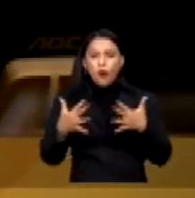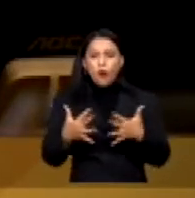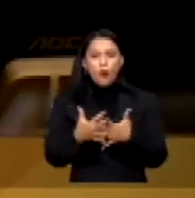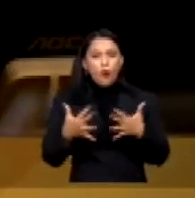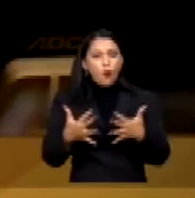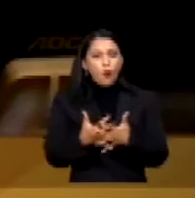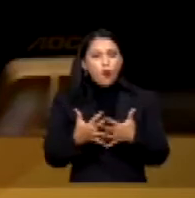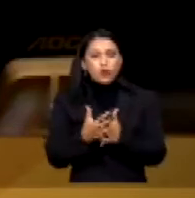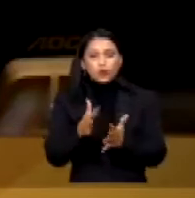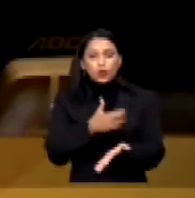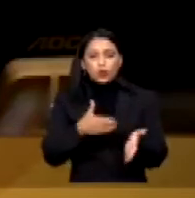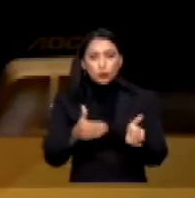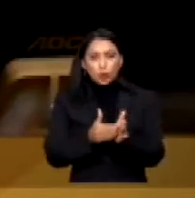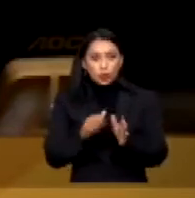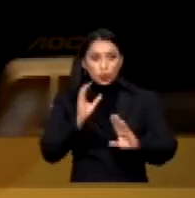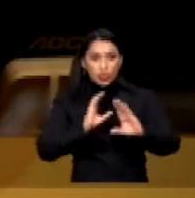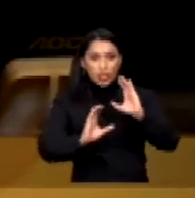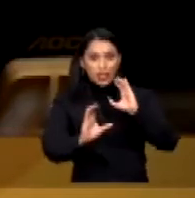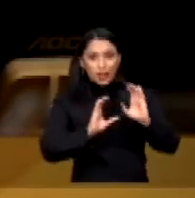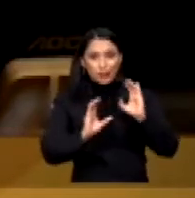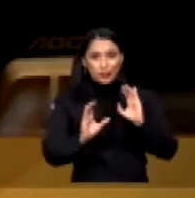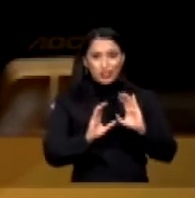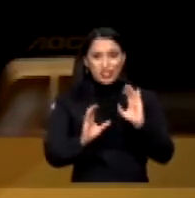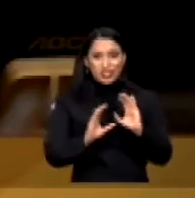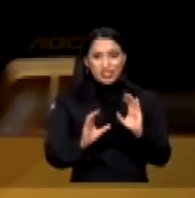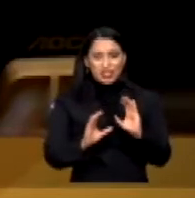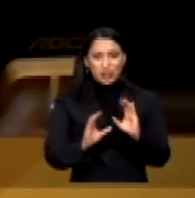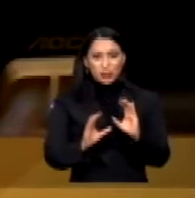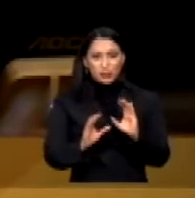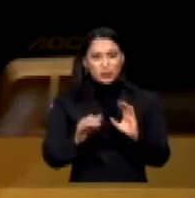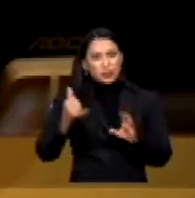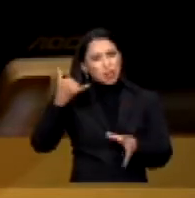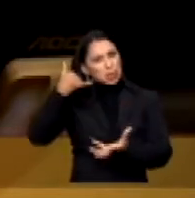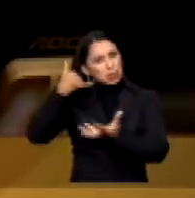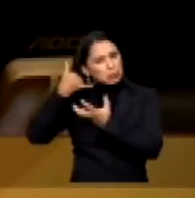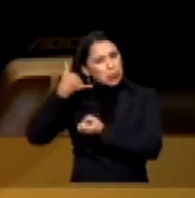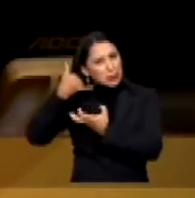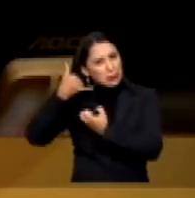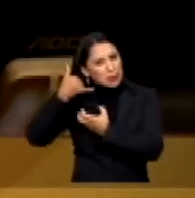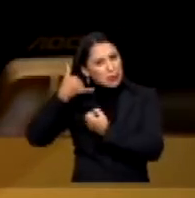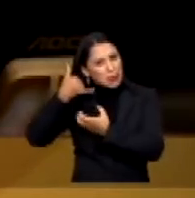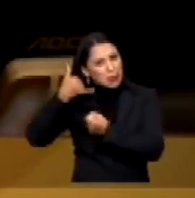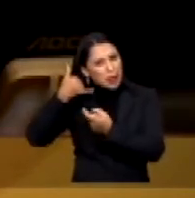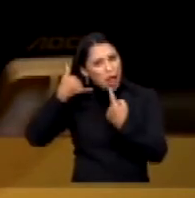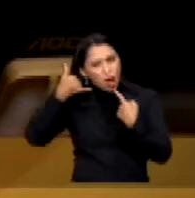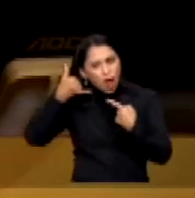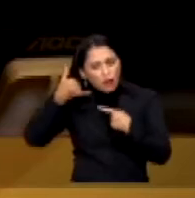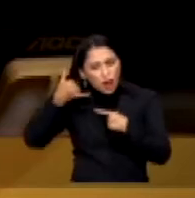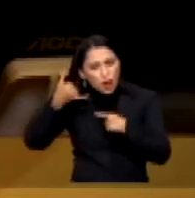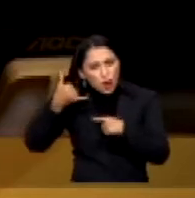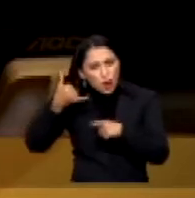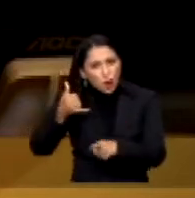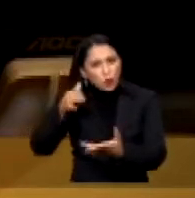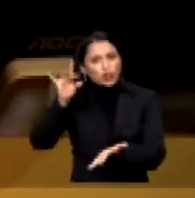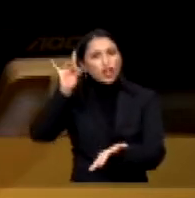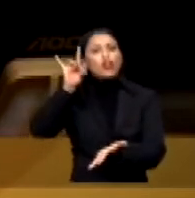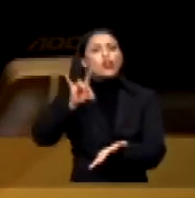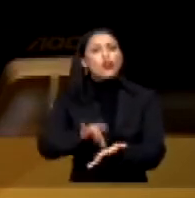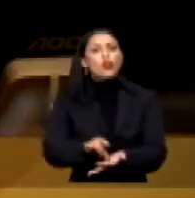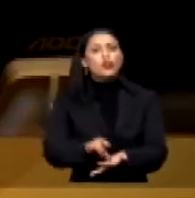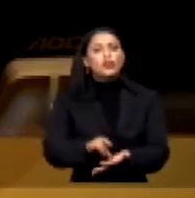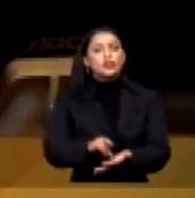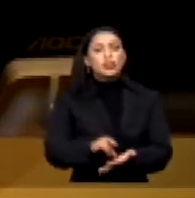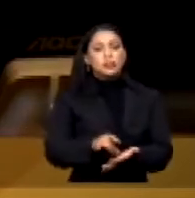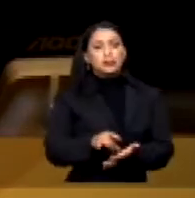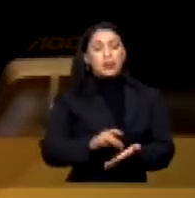pessoas falam nas suas comunicações, e essa máquina perversa se dirige num viés de